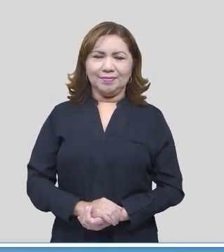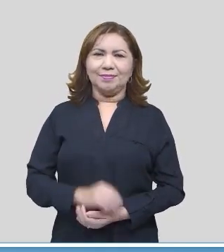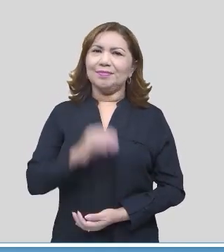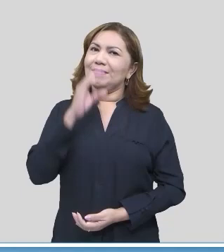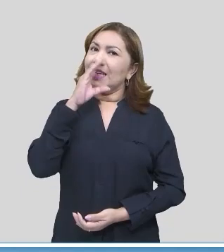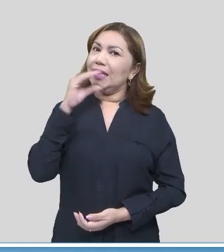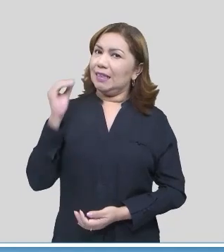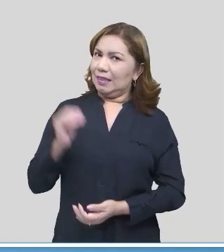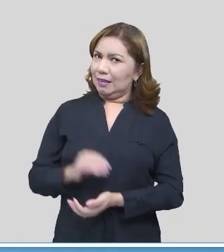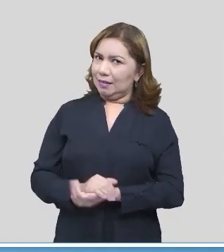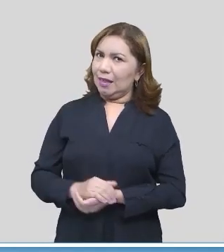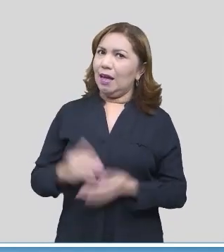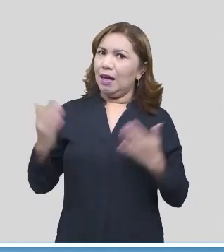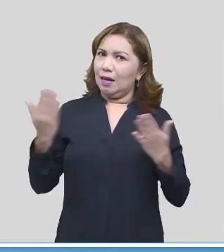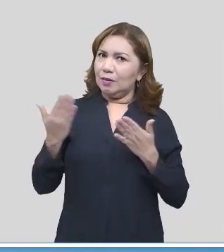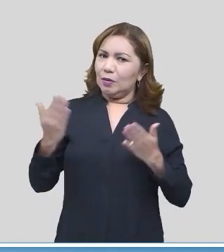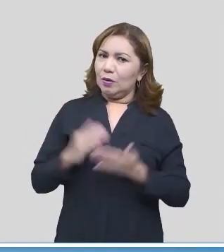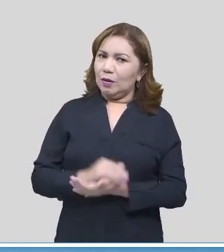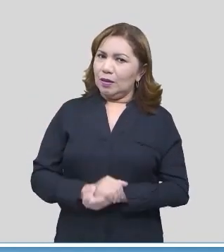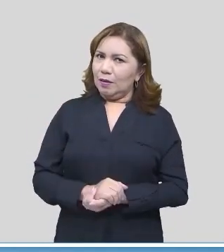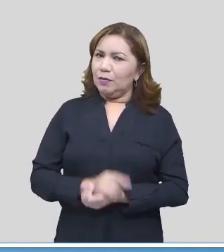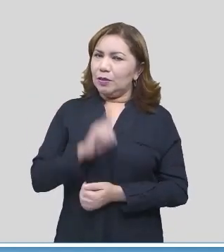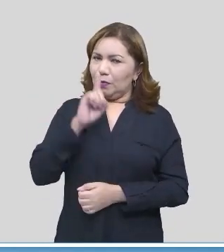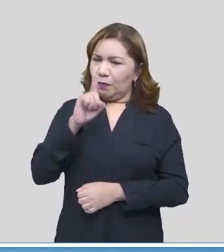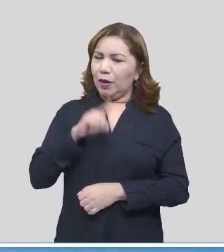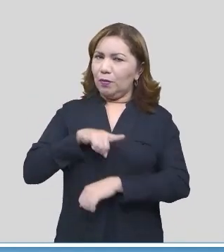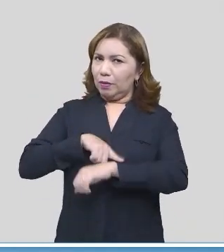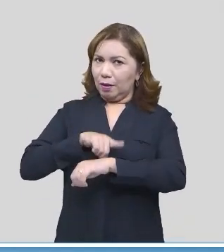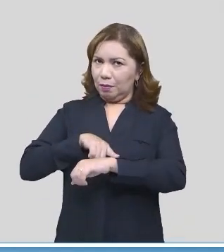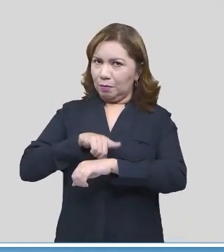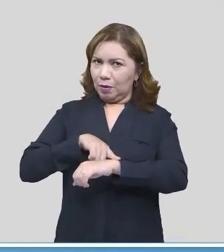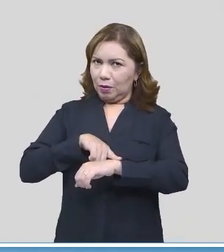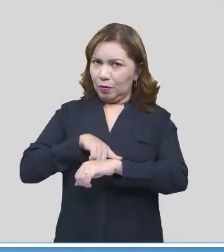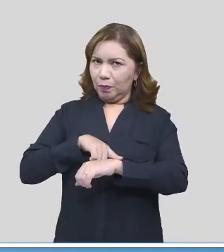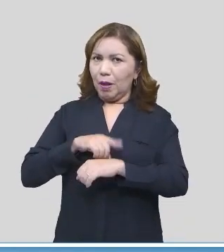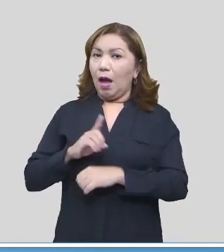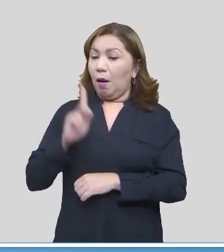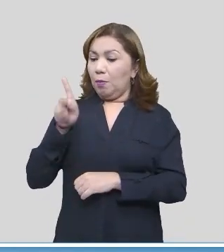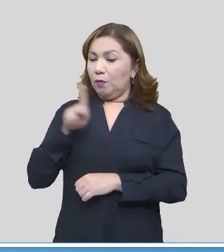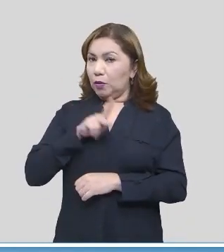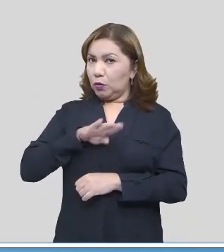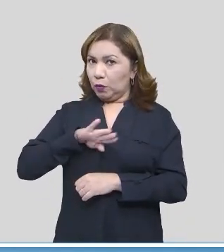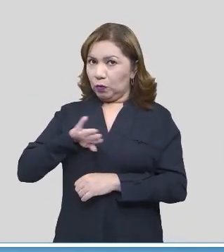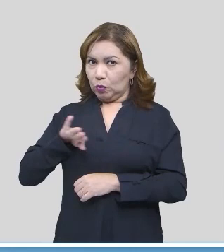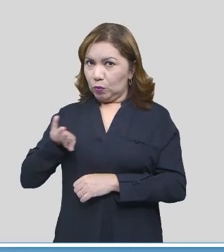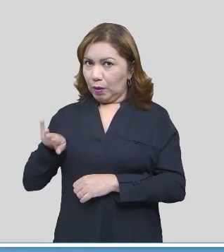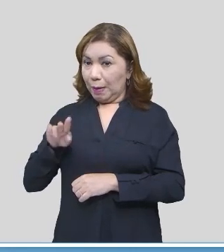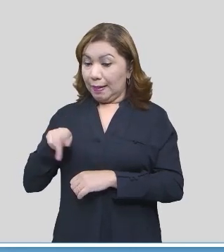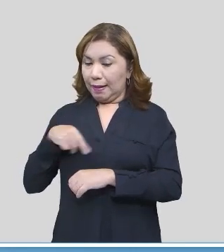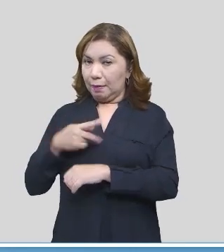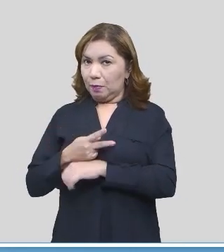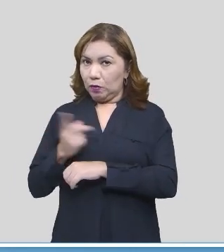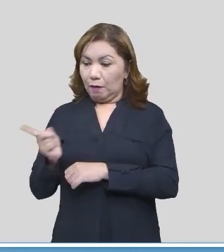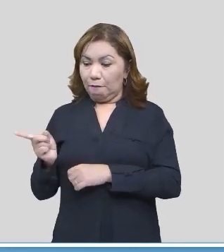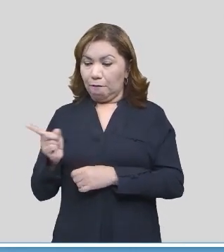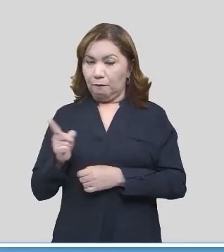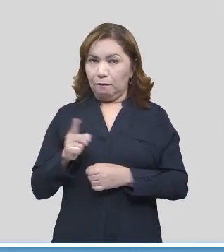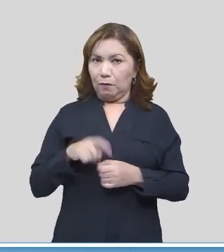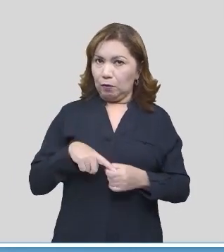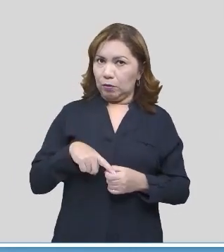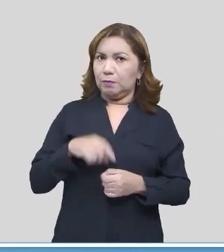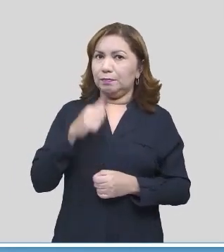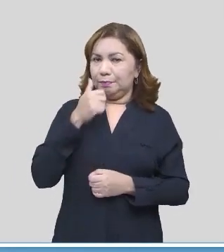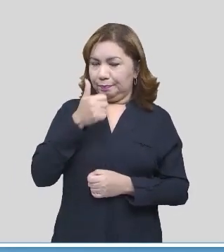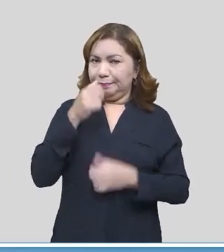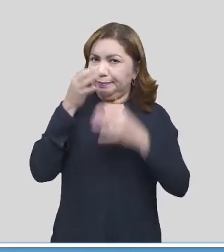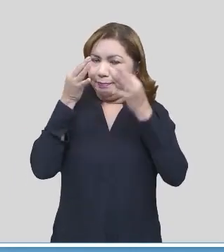Crianças, agora vocês ficarão um tempinho sem a professora, mas daqui a pouco eu retorno. Muita